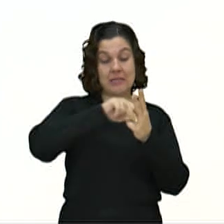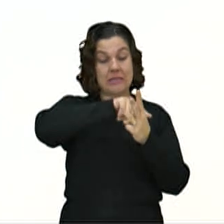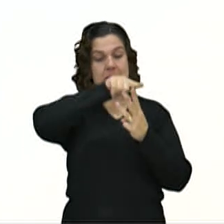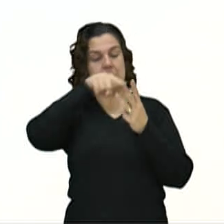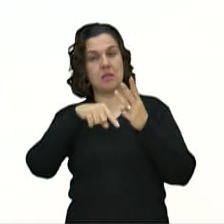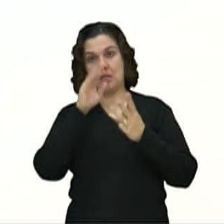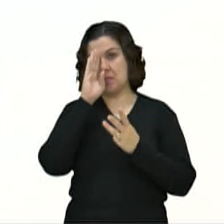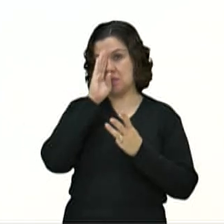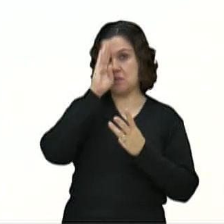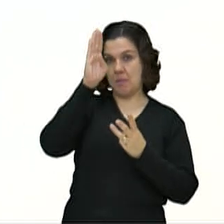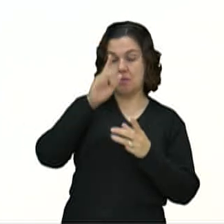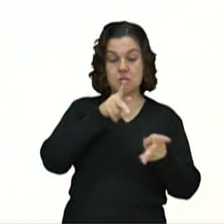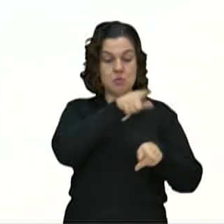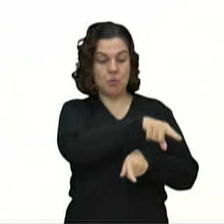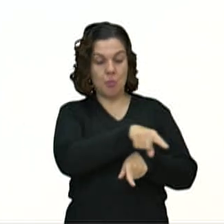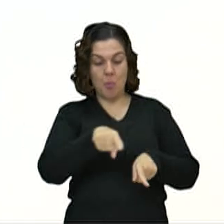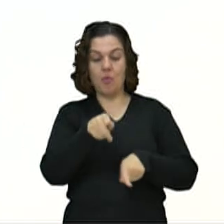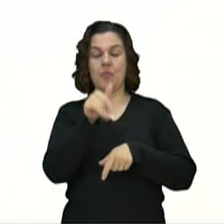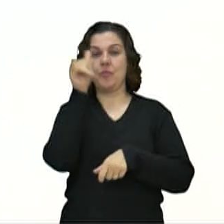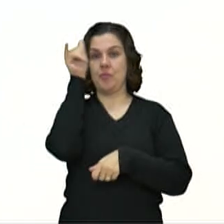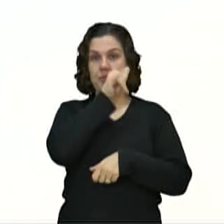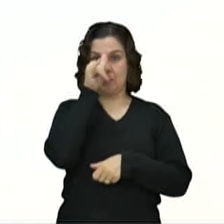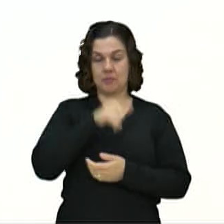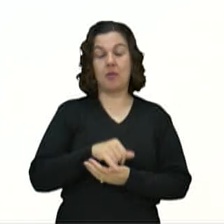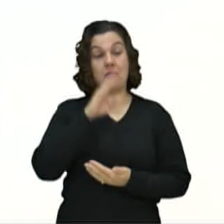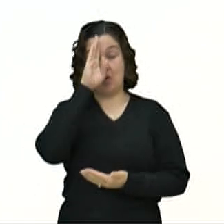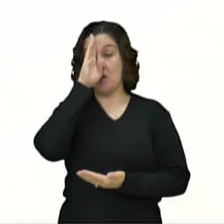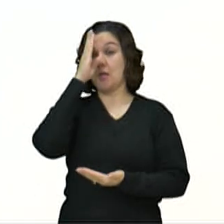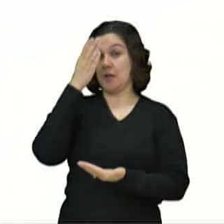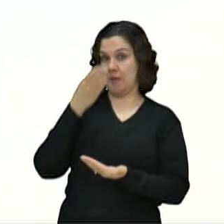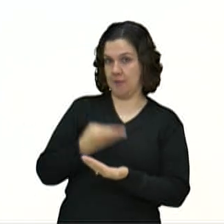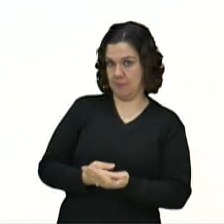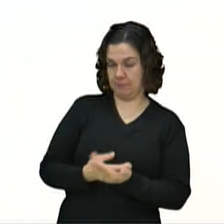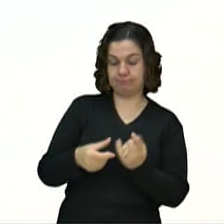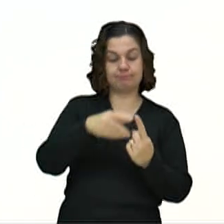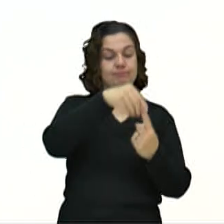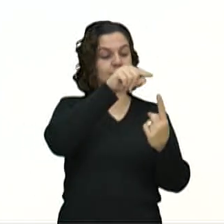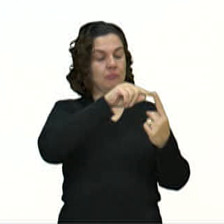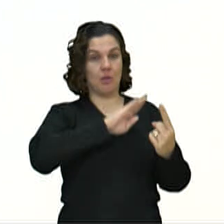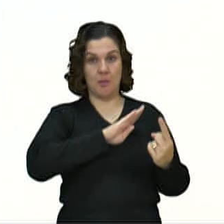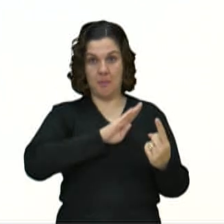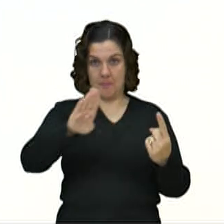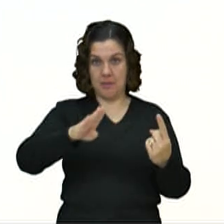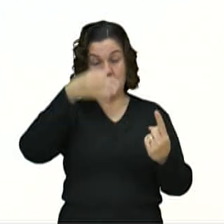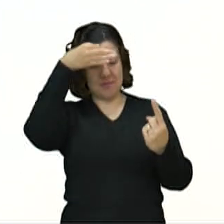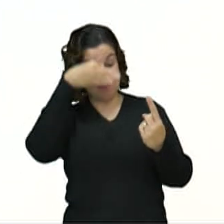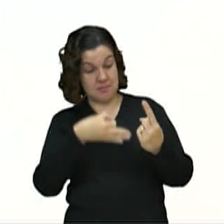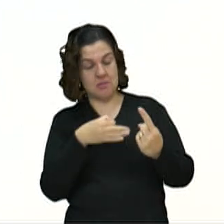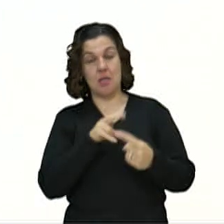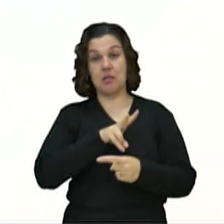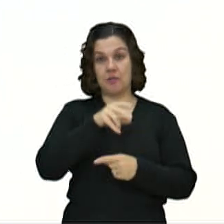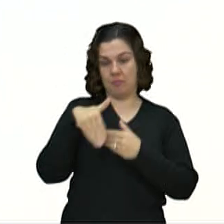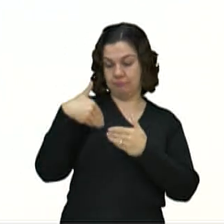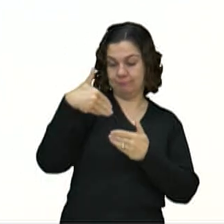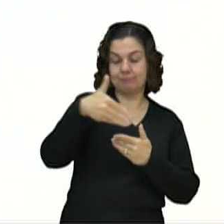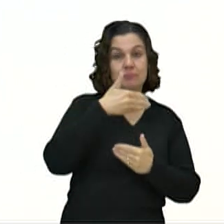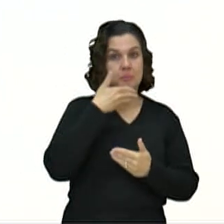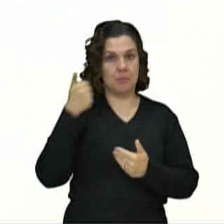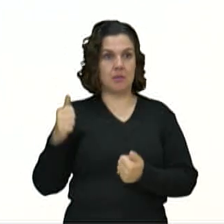itens básicos para a população italiana. Crer no Mussolini, que ele está correto e de que ele vai levar para um futuro